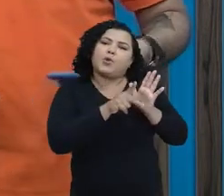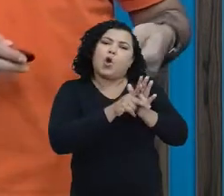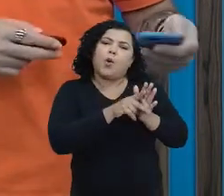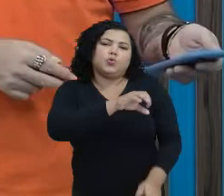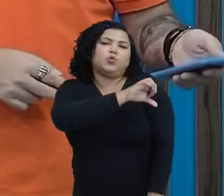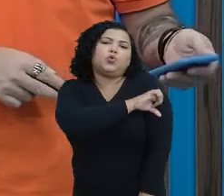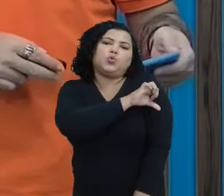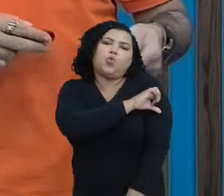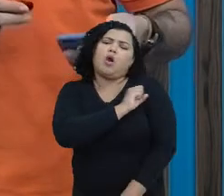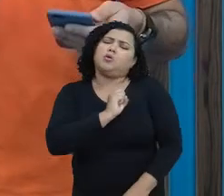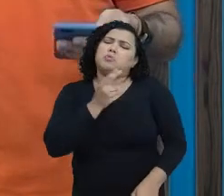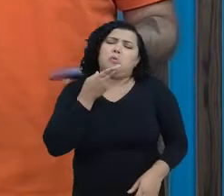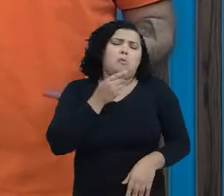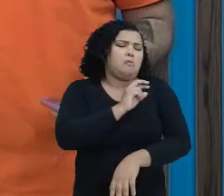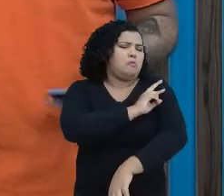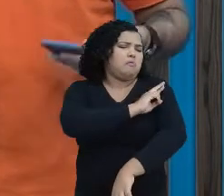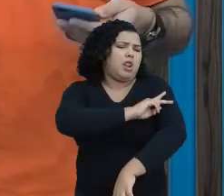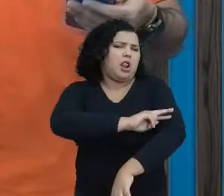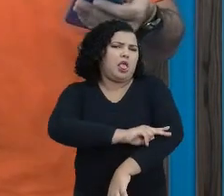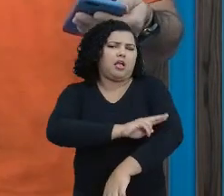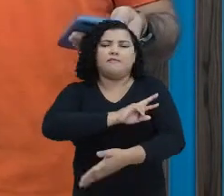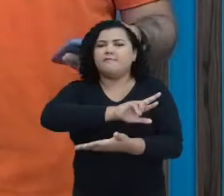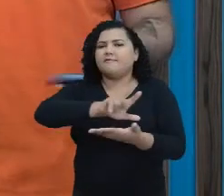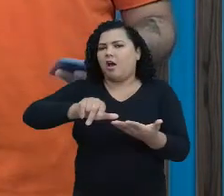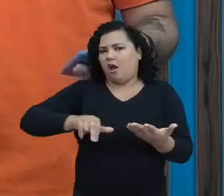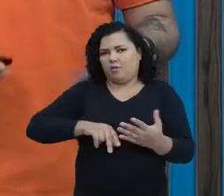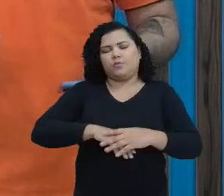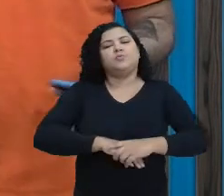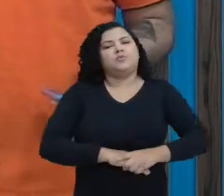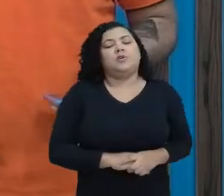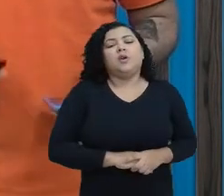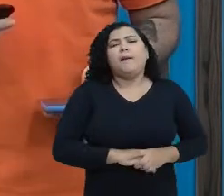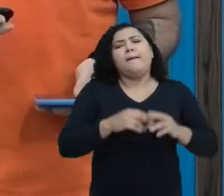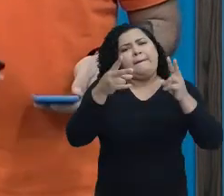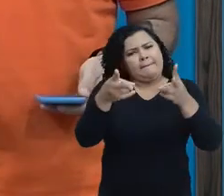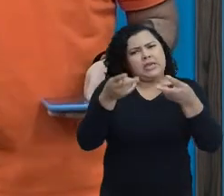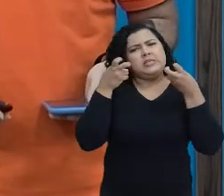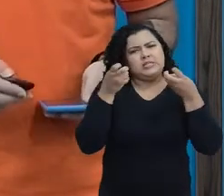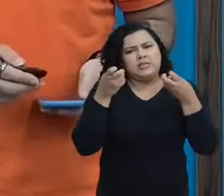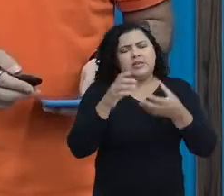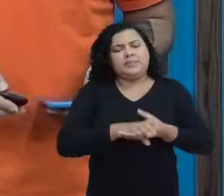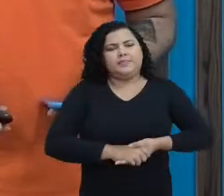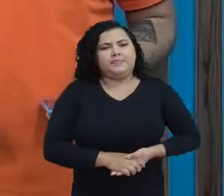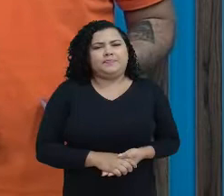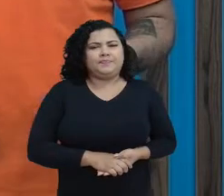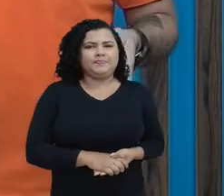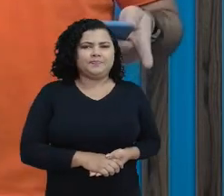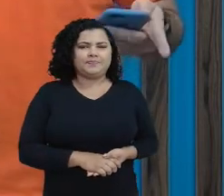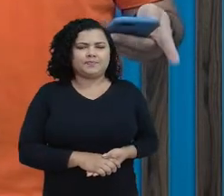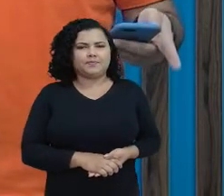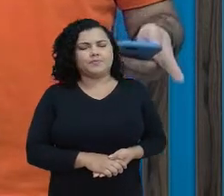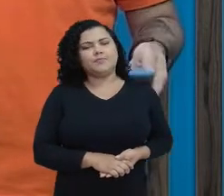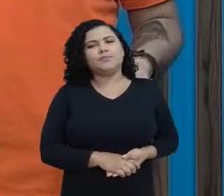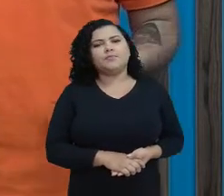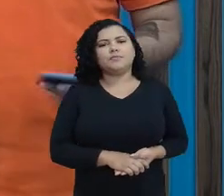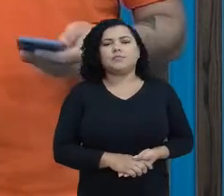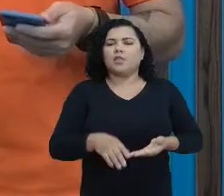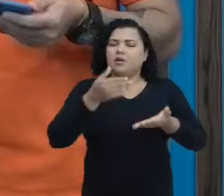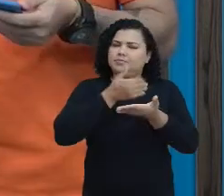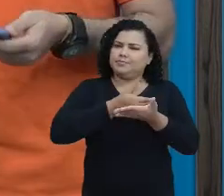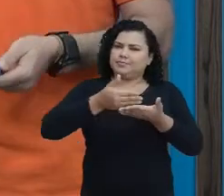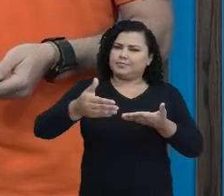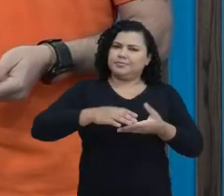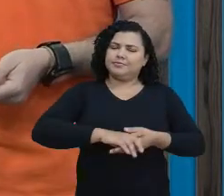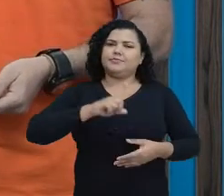8º, anos iniciais, tá certo? Dá uma olhada lá, porque tem muita aula legal, ok? Então, vamos começar, né? Então, a